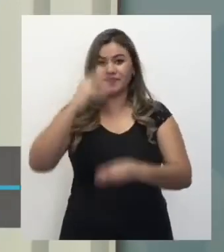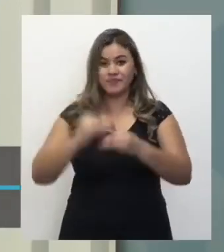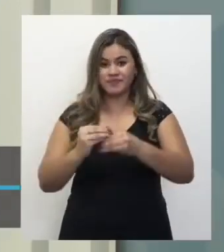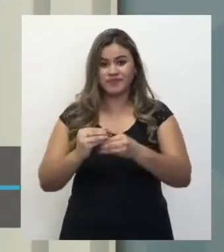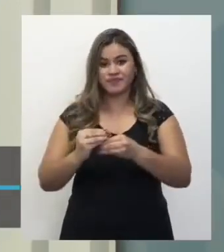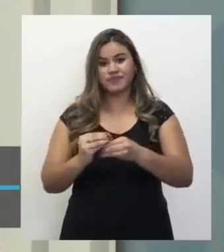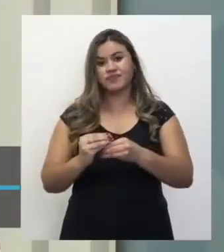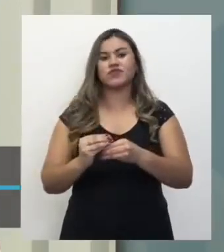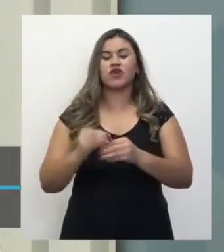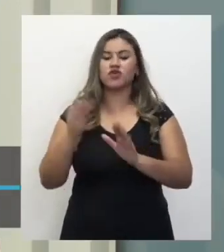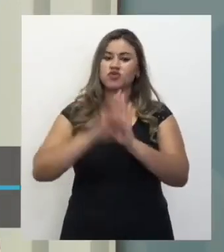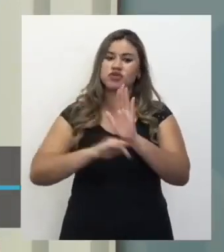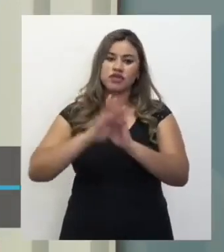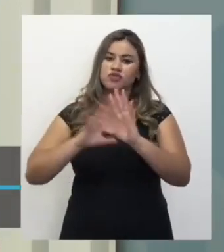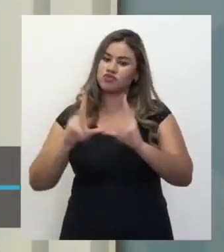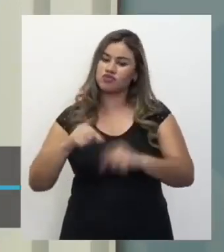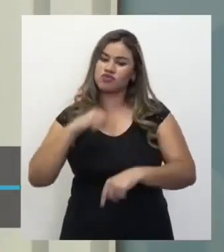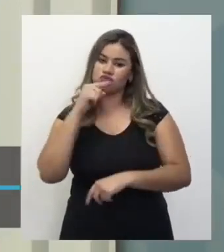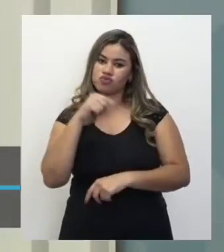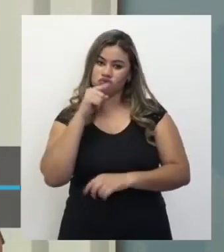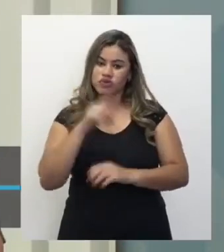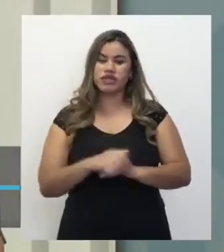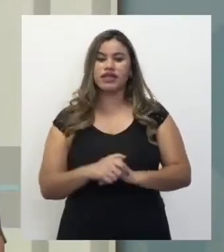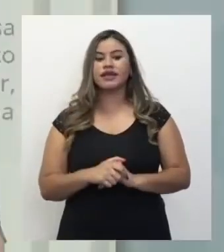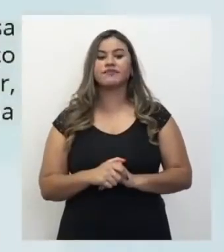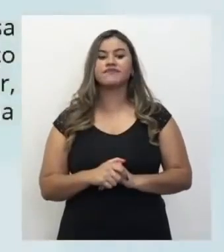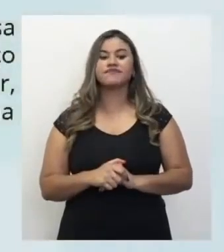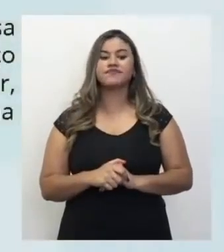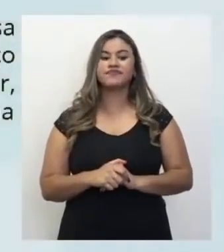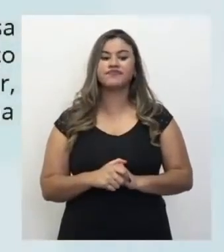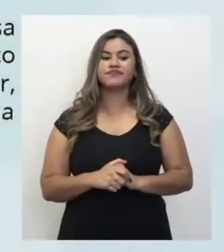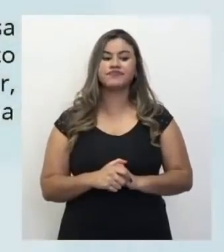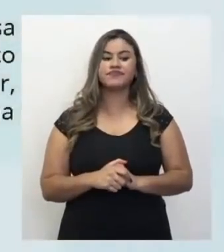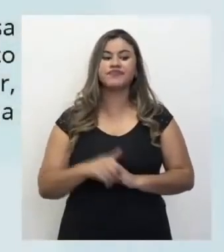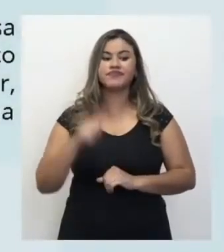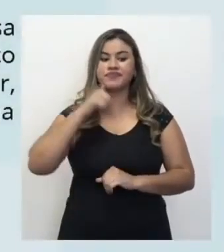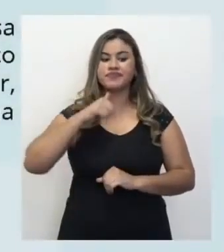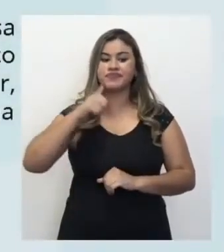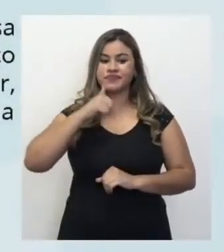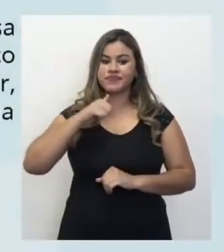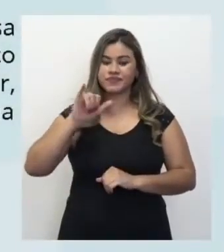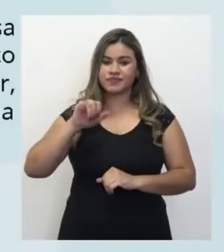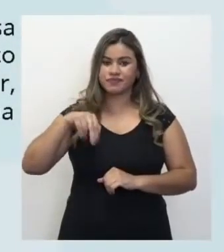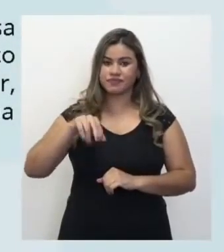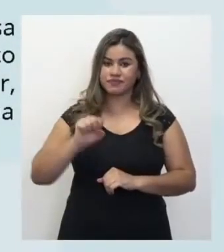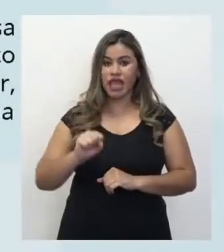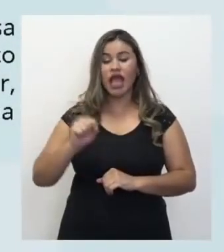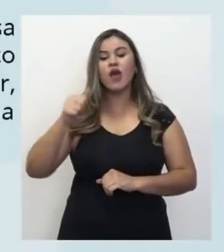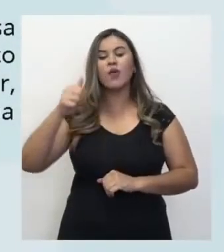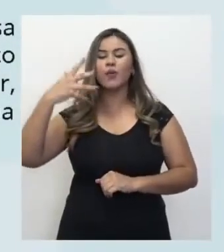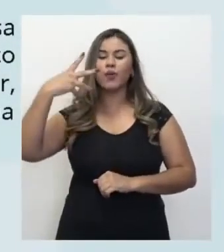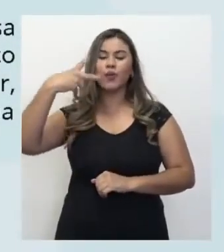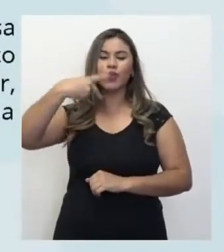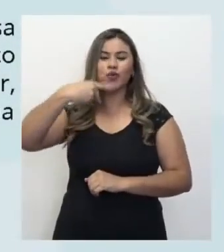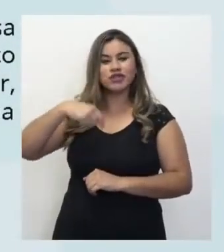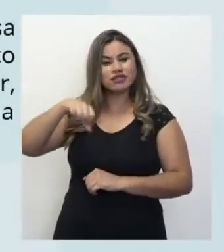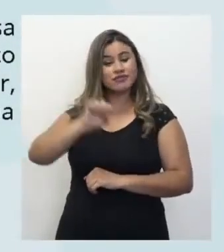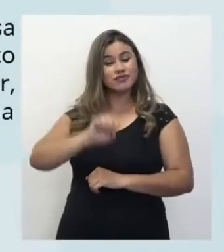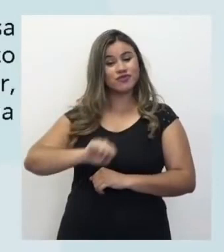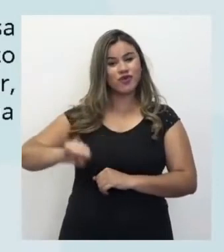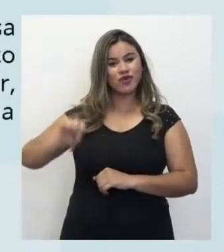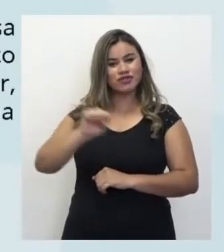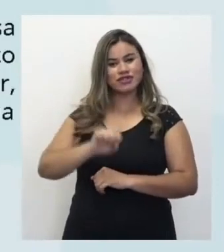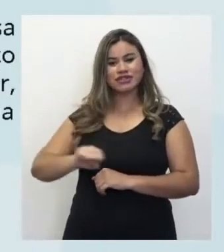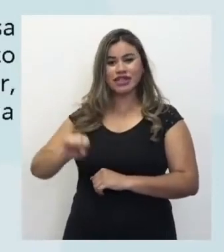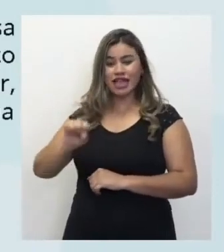dá para a gente ler o texto inteiro, né? Vamos lá. Inês Pereira é uma moça bonita e solteira que passa o dia em meio